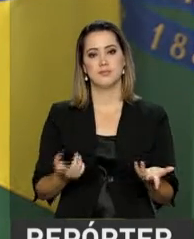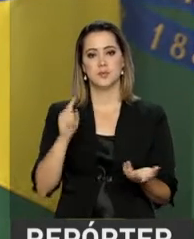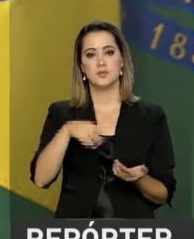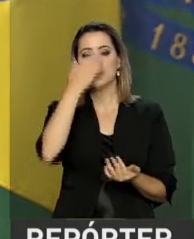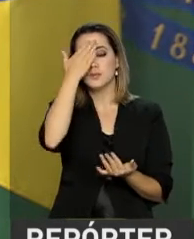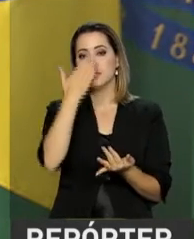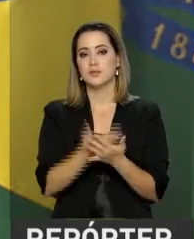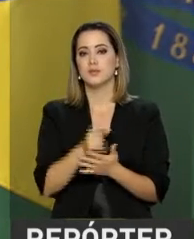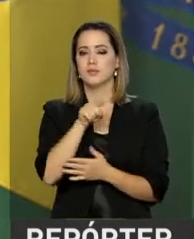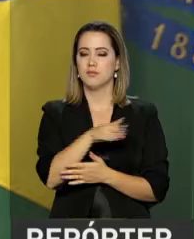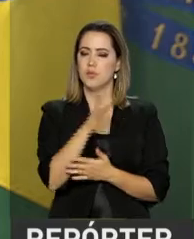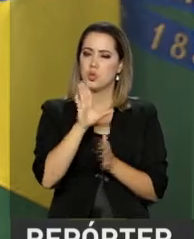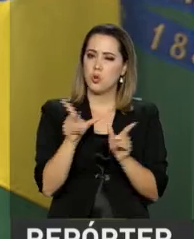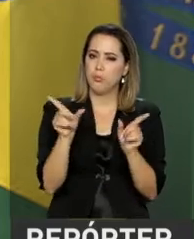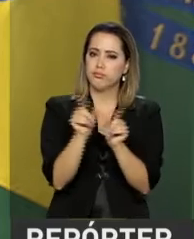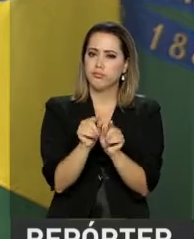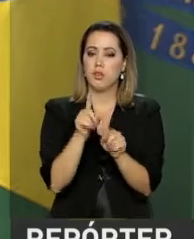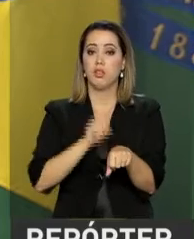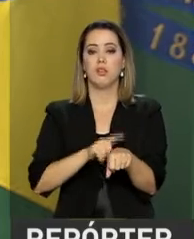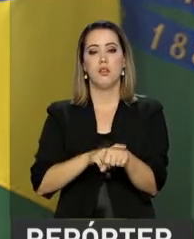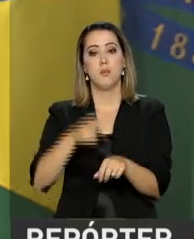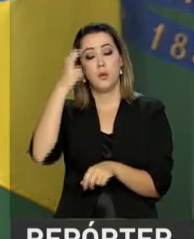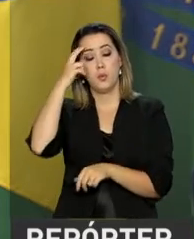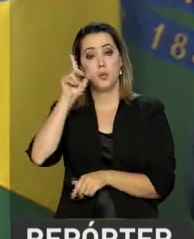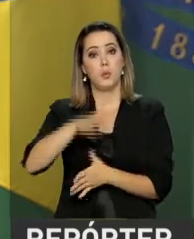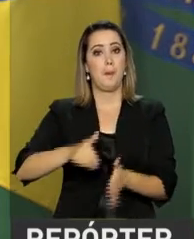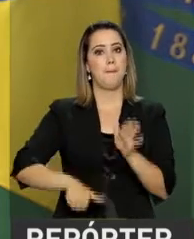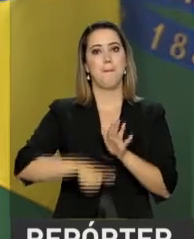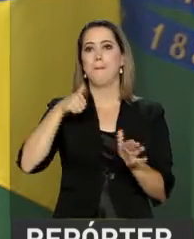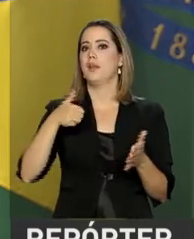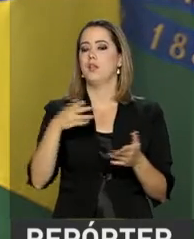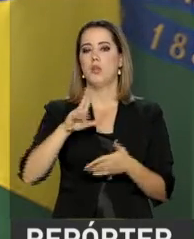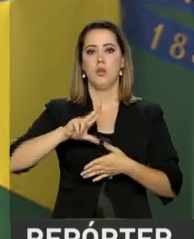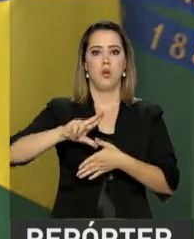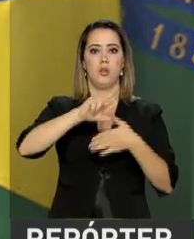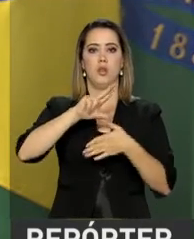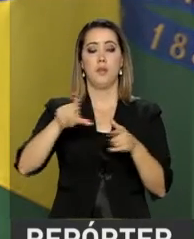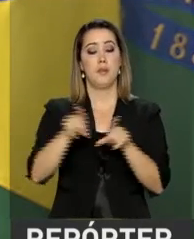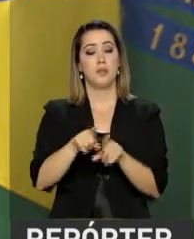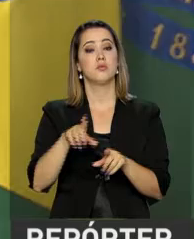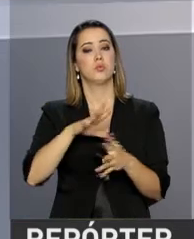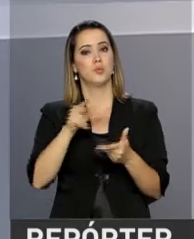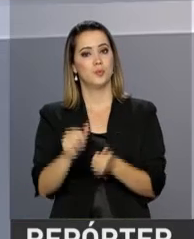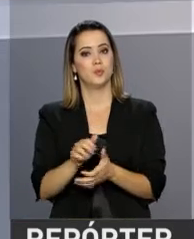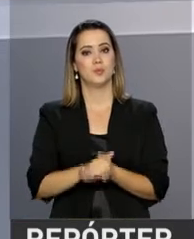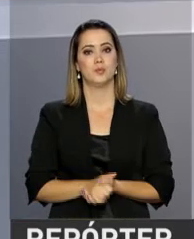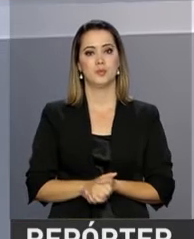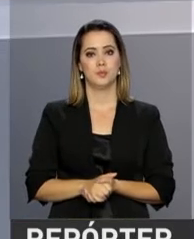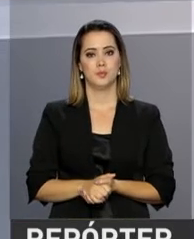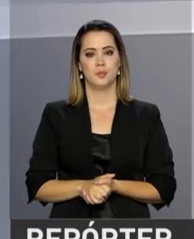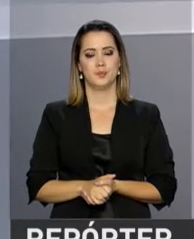eu tenho certeza sérgio que em breve tempo a cultura brasileira serão as primeiras da américa latina e quem sabe do mundo